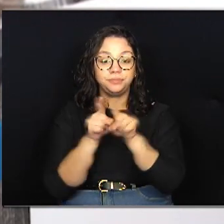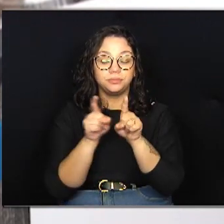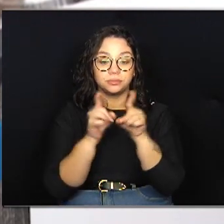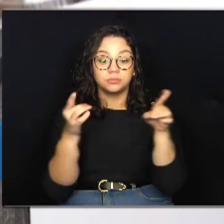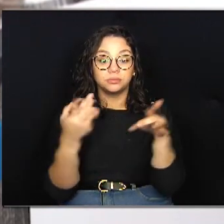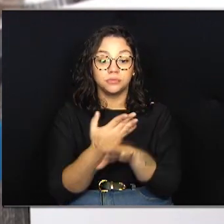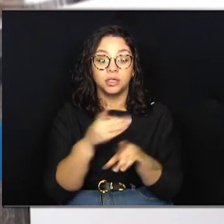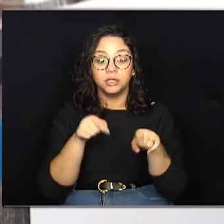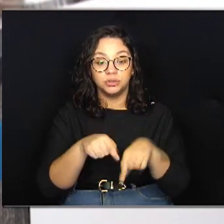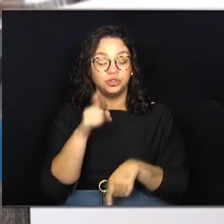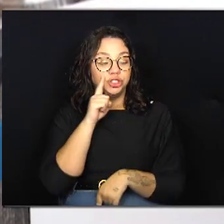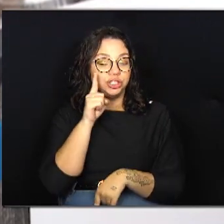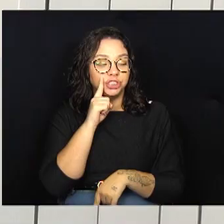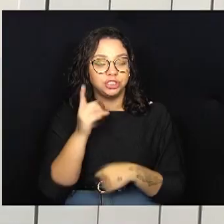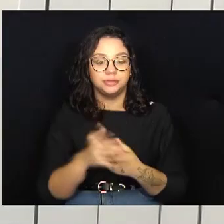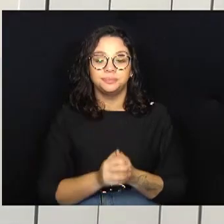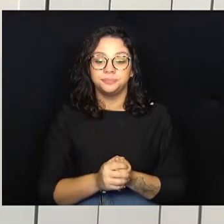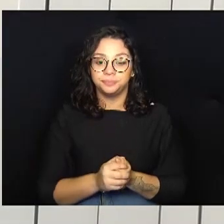nosso cotidiano.